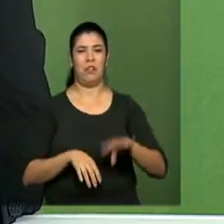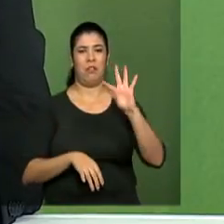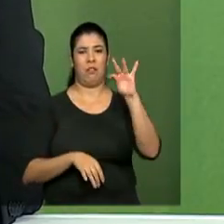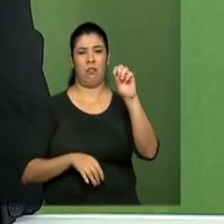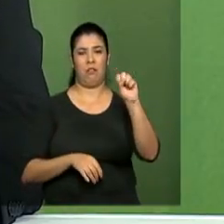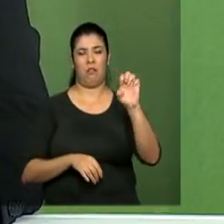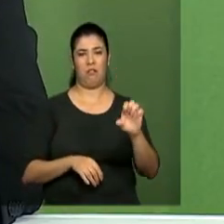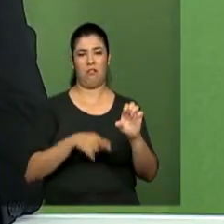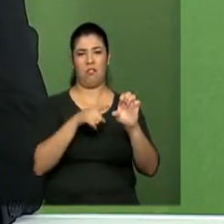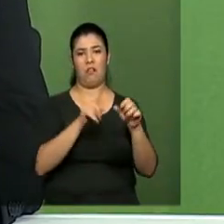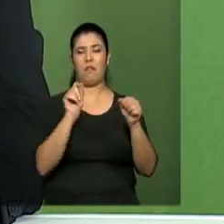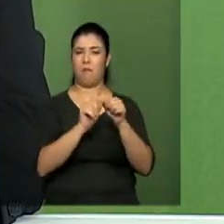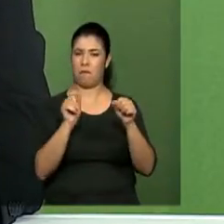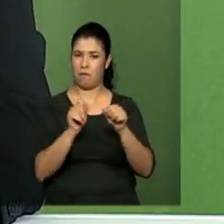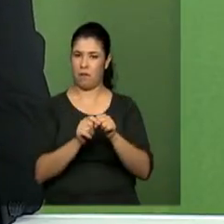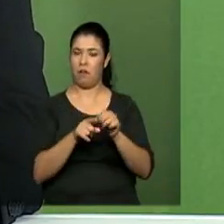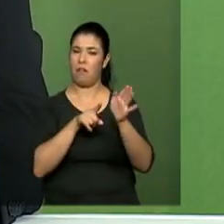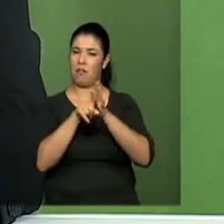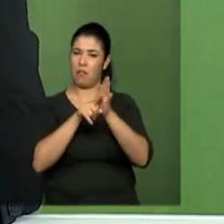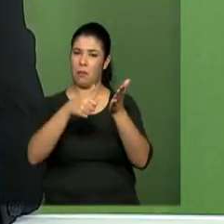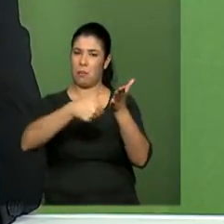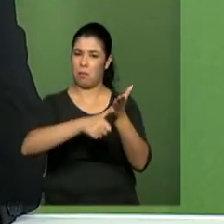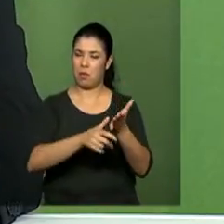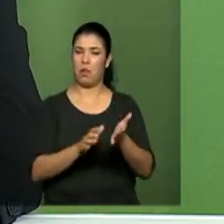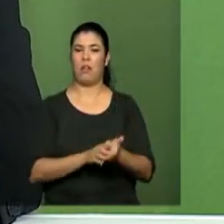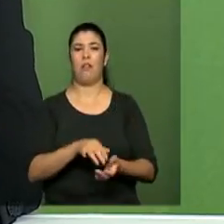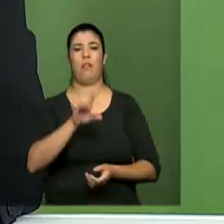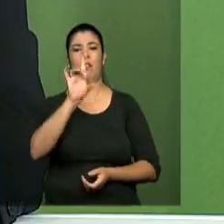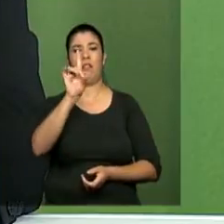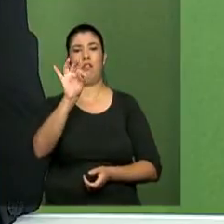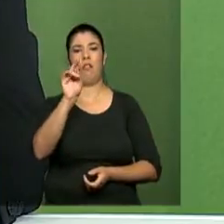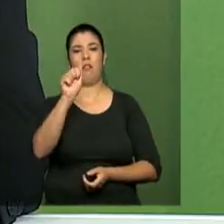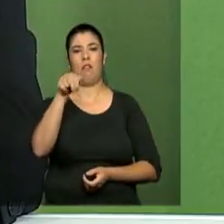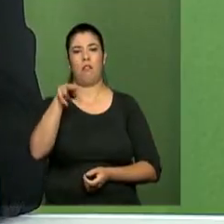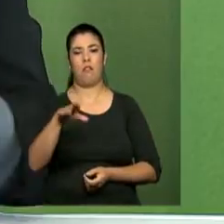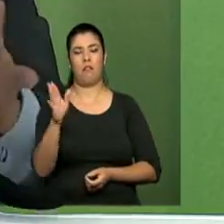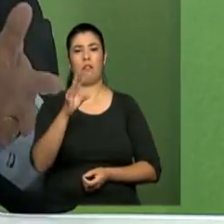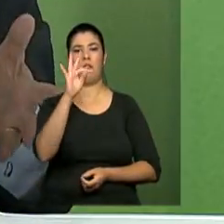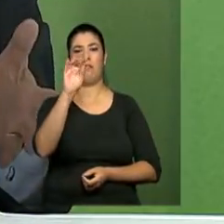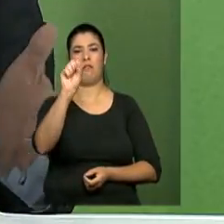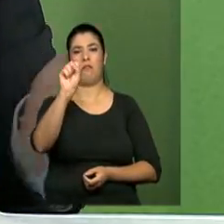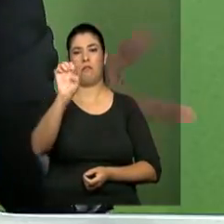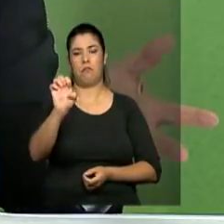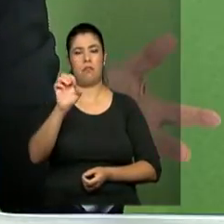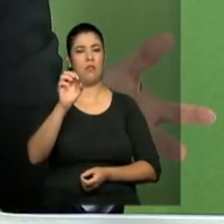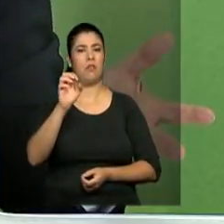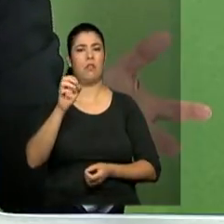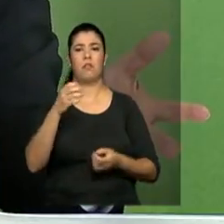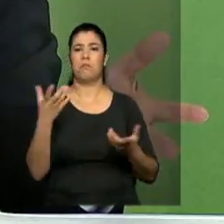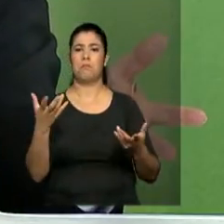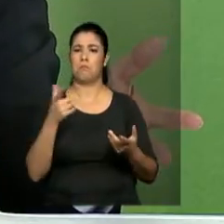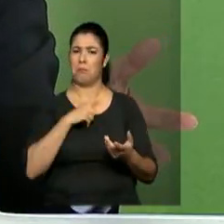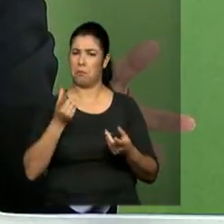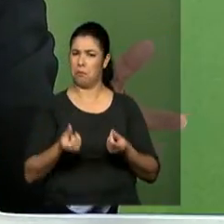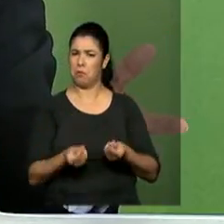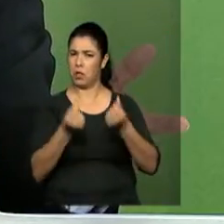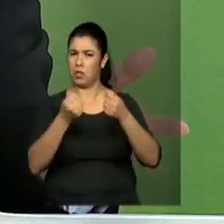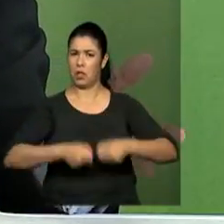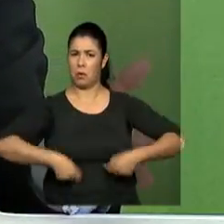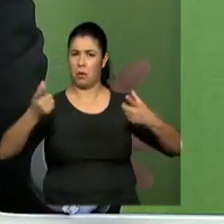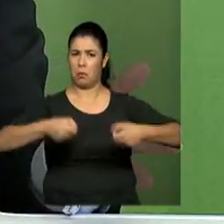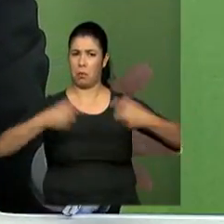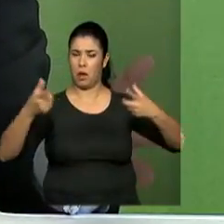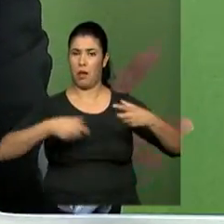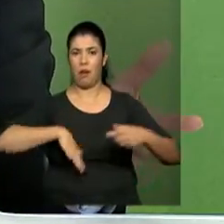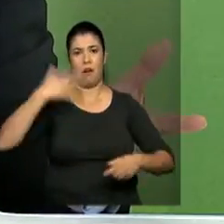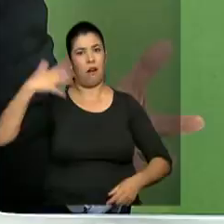biometria a polícia federal faz biometria o detran faz biometria a sobrar dinheiro né e custa